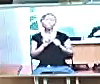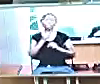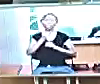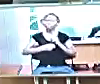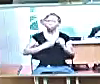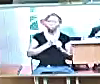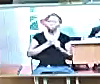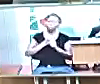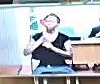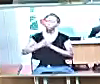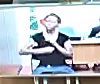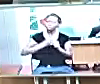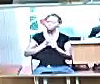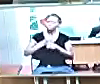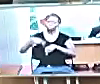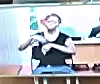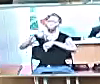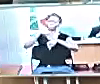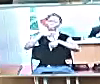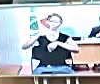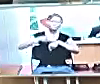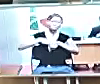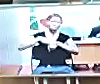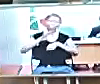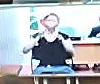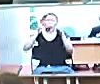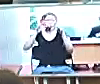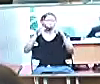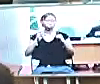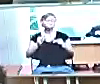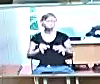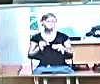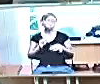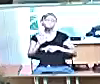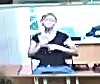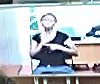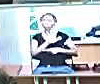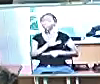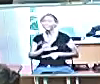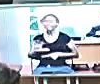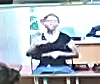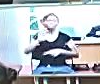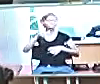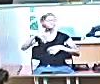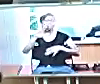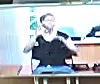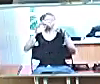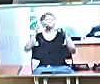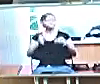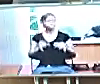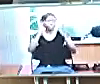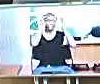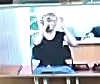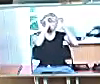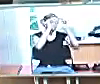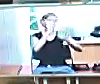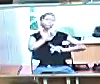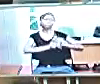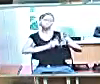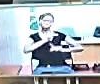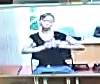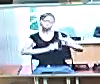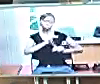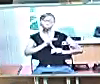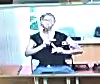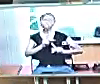ano um país mais justo um estado mais justo que respeite as pessoas que